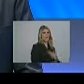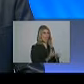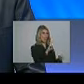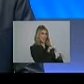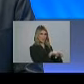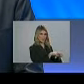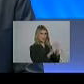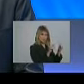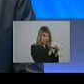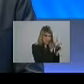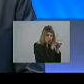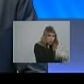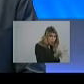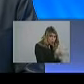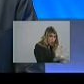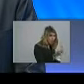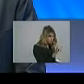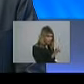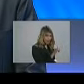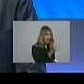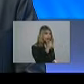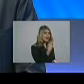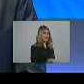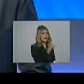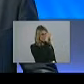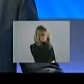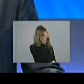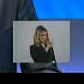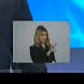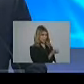vai fazer a mesma coisa na Prefeitura do Rio?